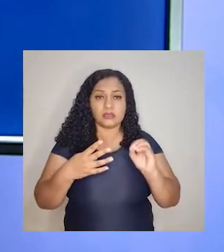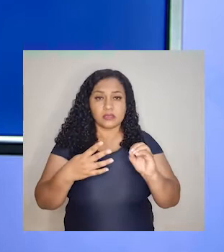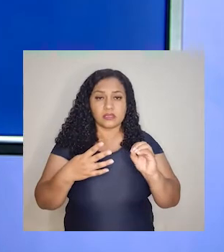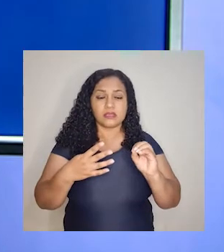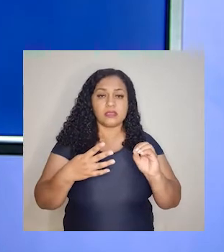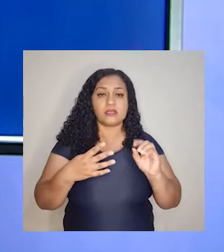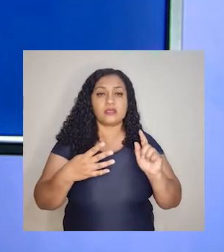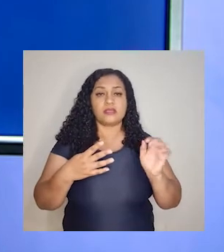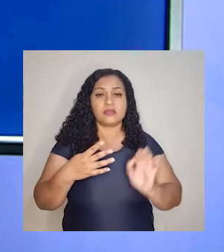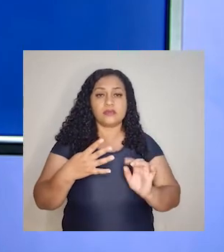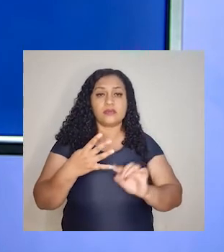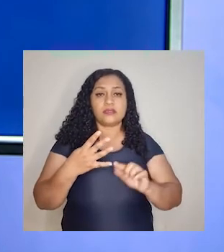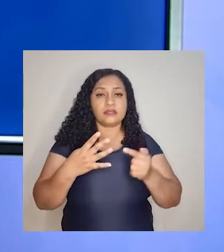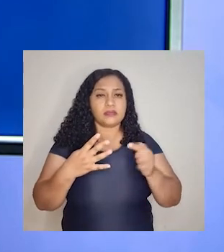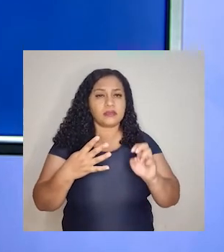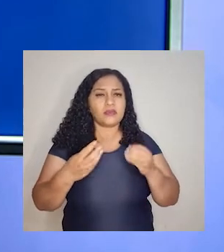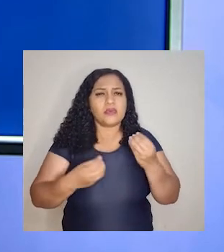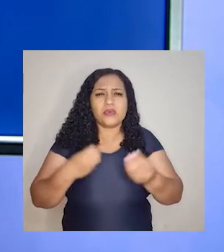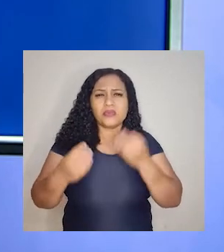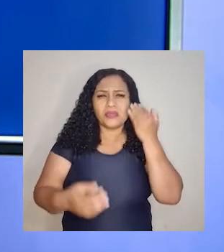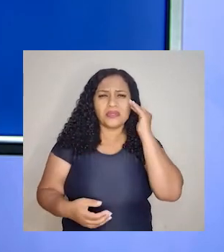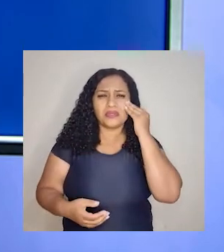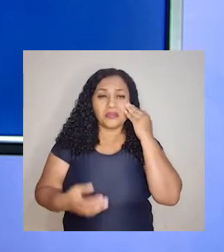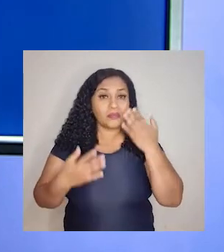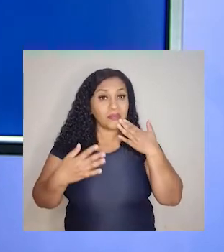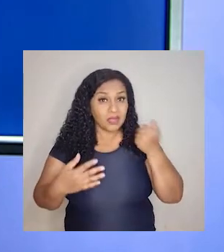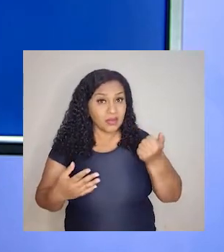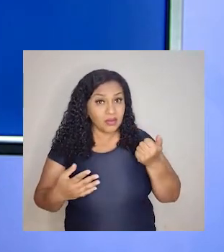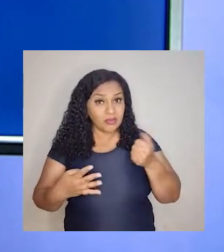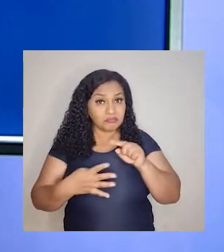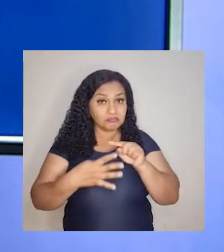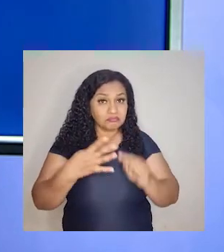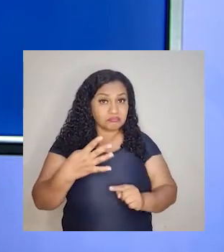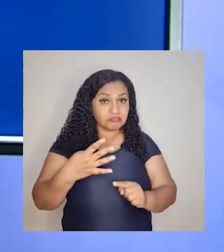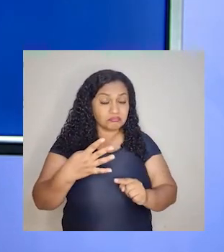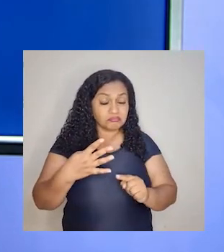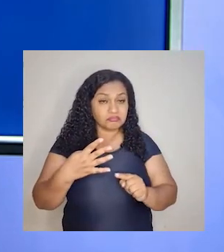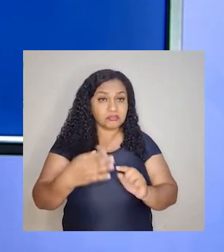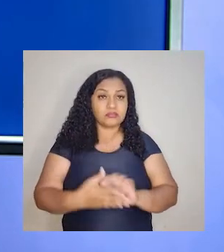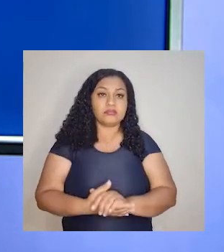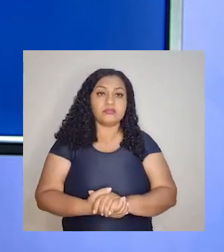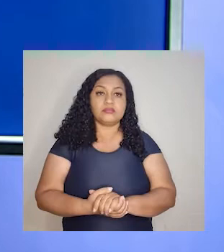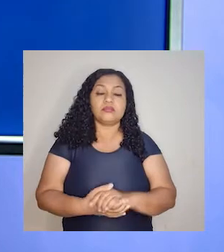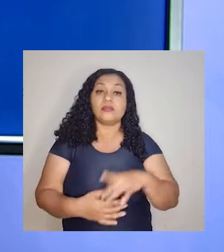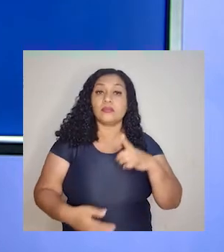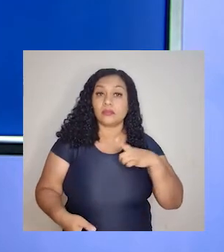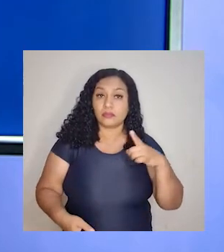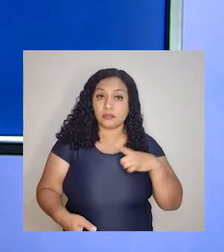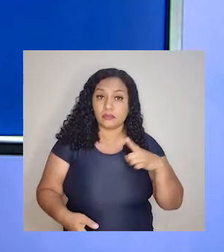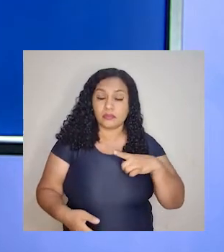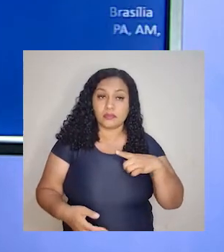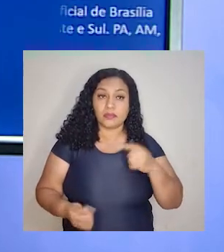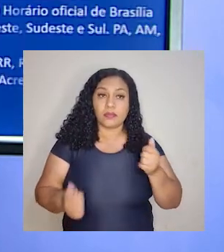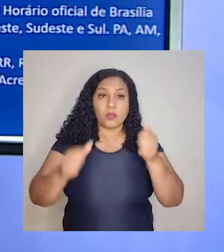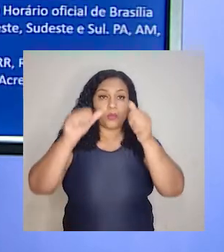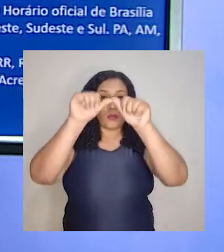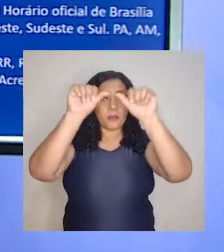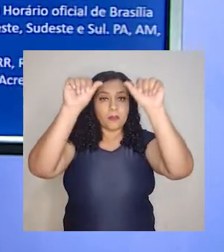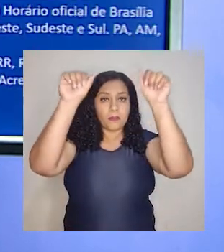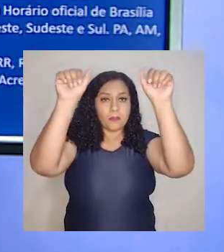aqui em Imperatriz sessenta graus e 75 como entender melhor essa questão